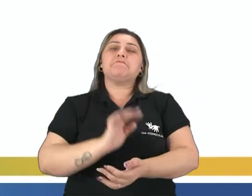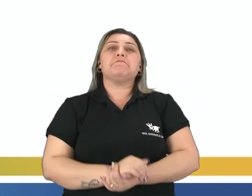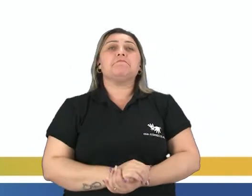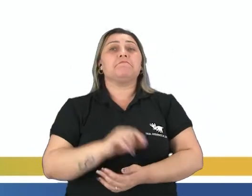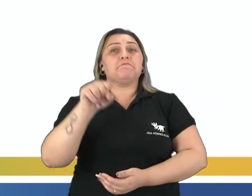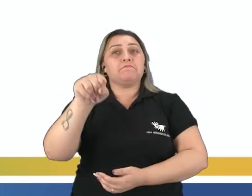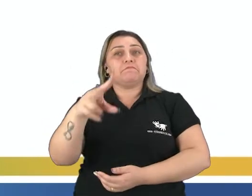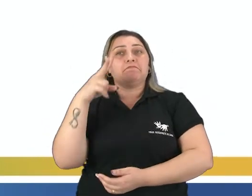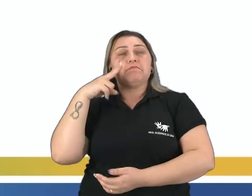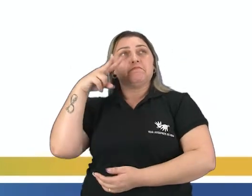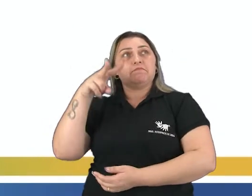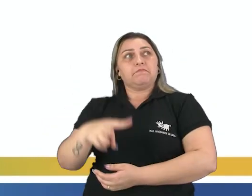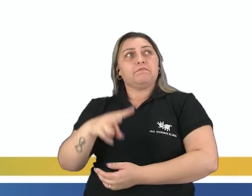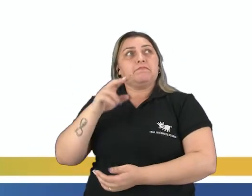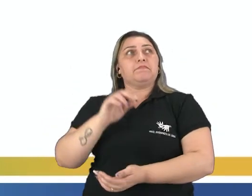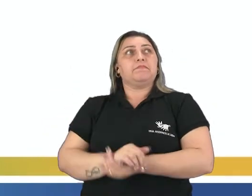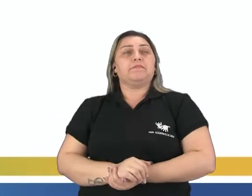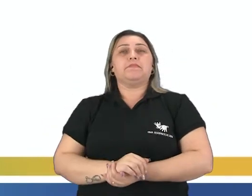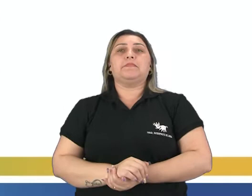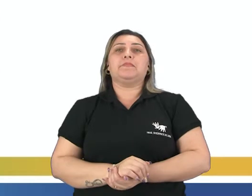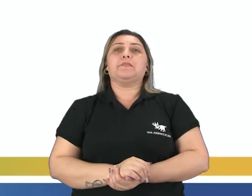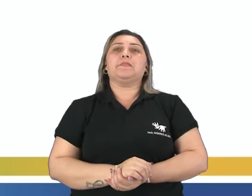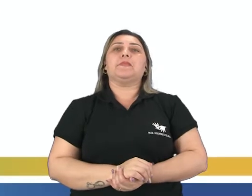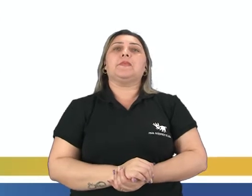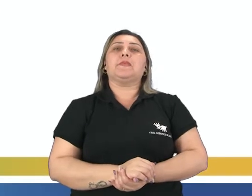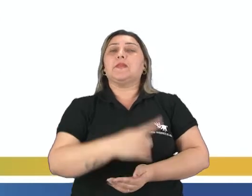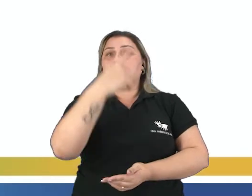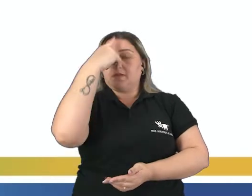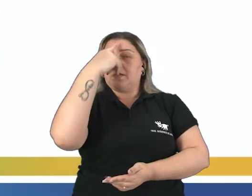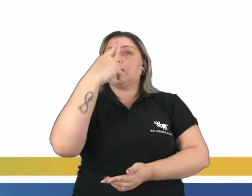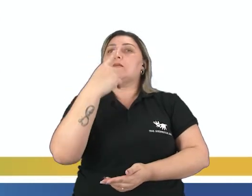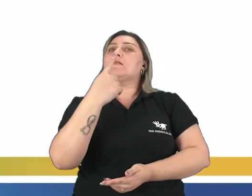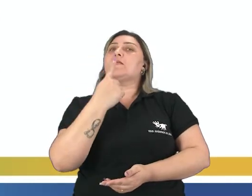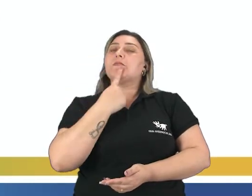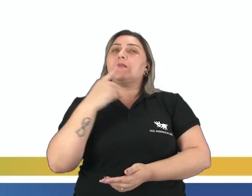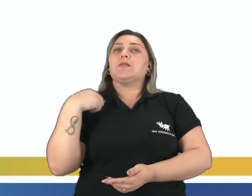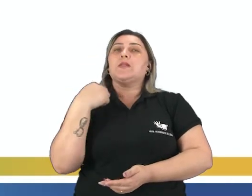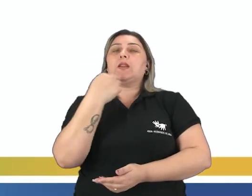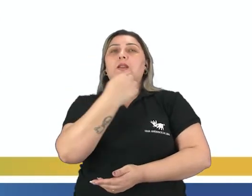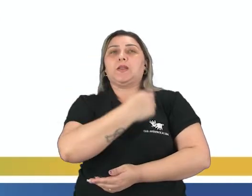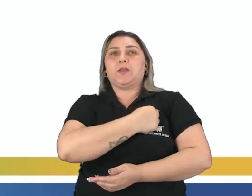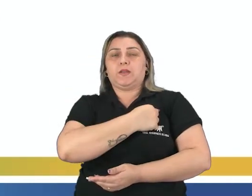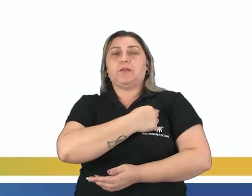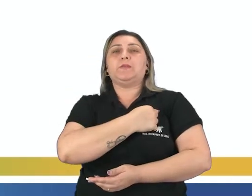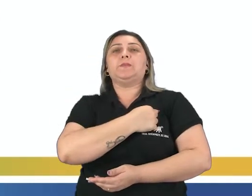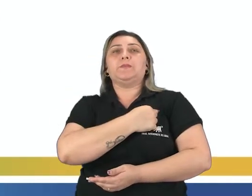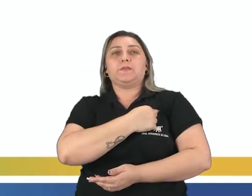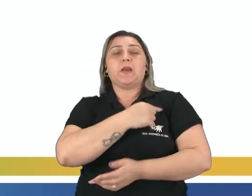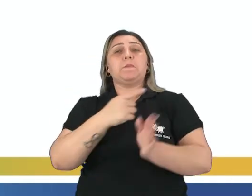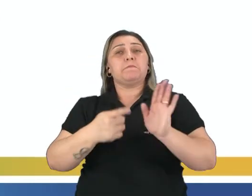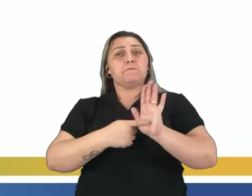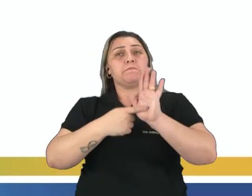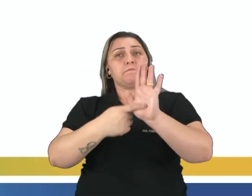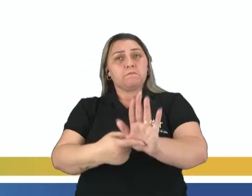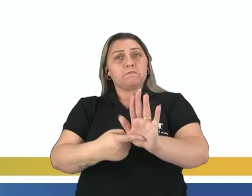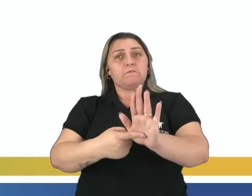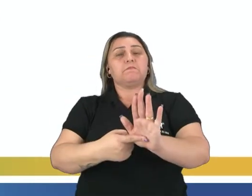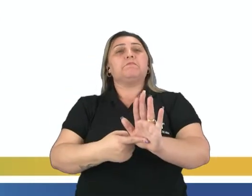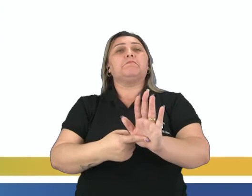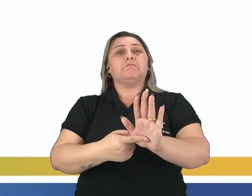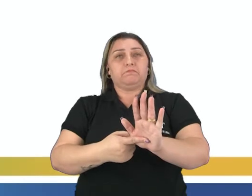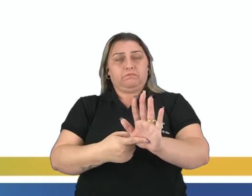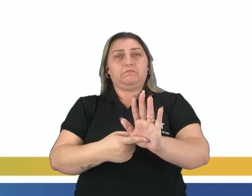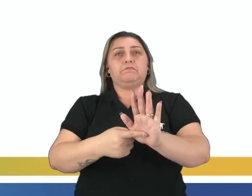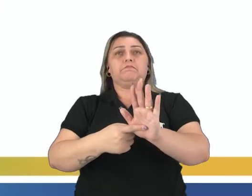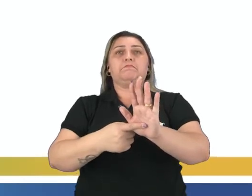Então, vocês estão vendo aqui essa parte central, na figura do centro, na nossa figura central aqui, ela mostra exatamente esse